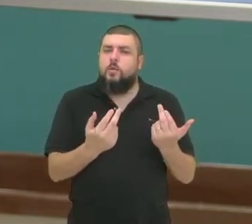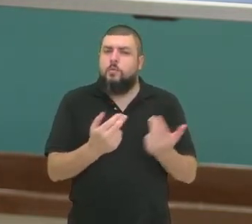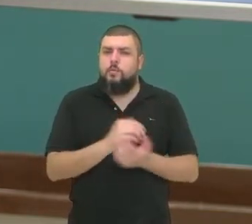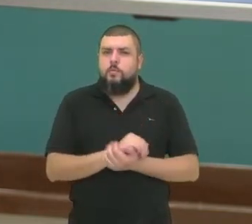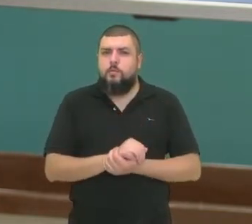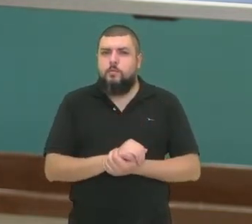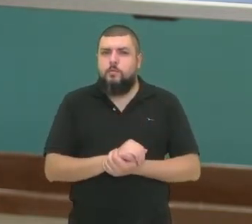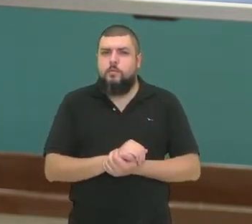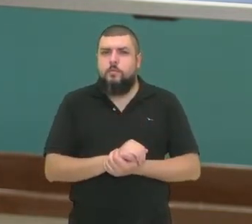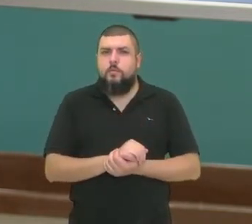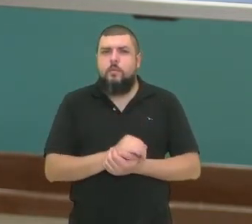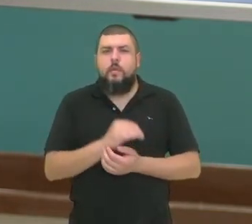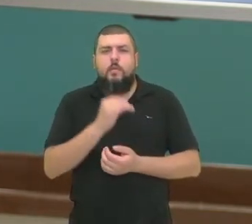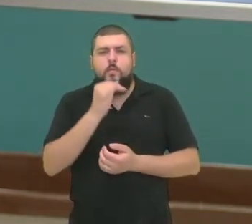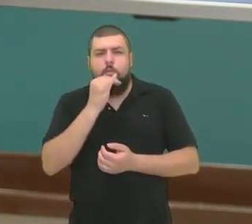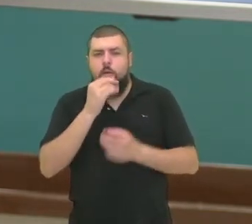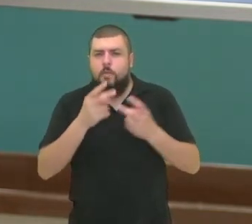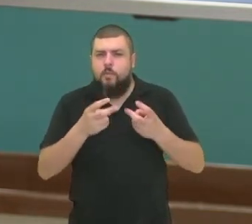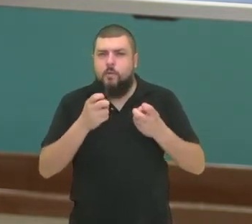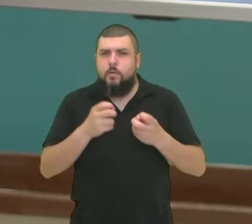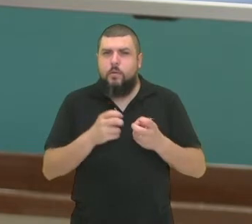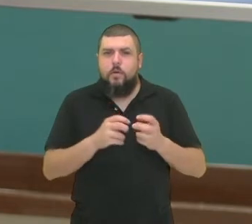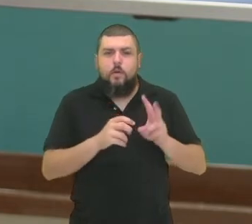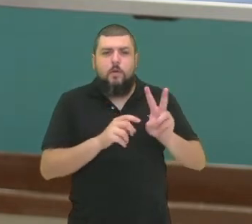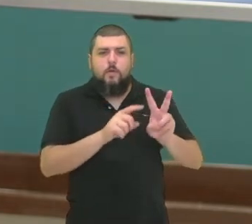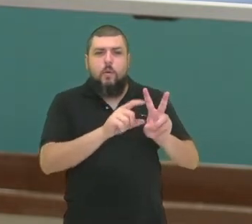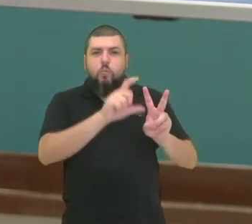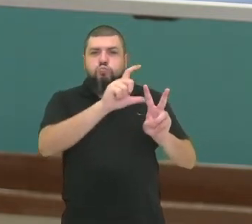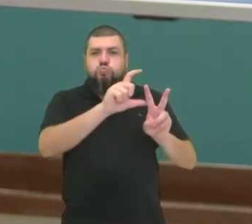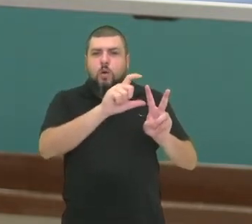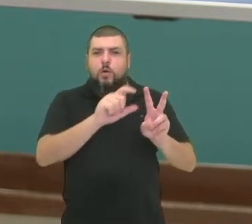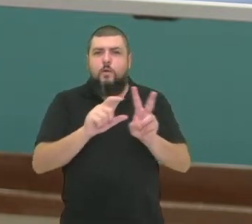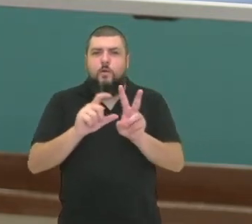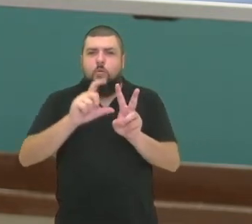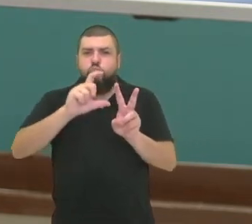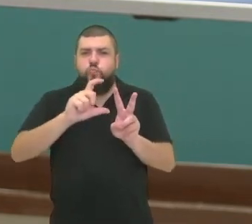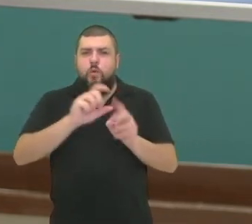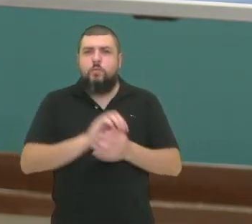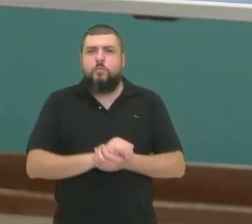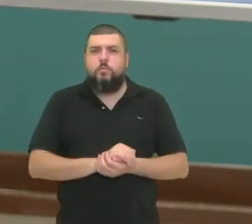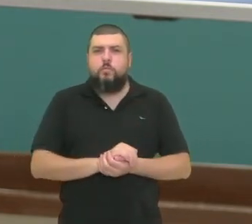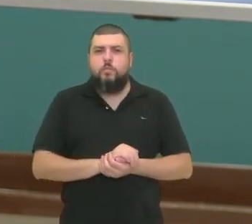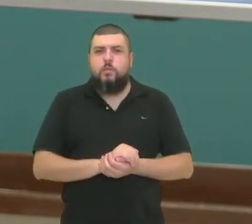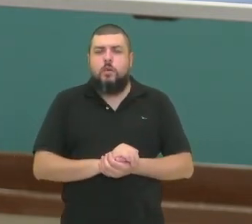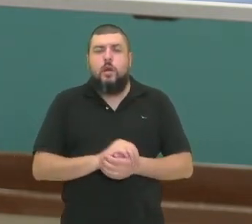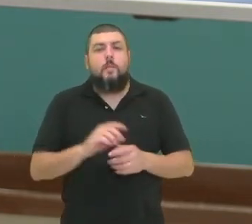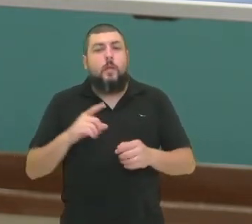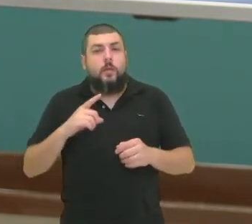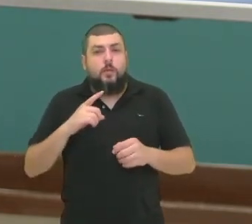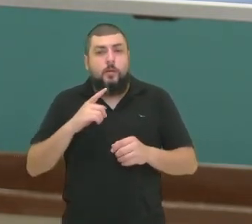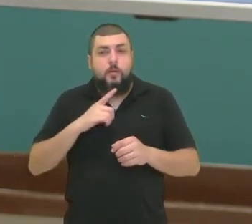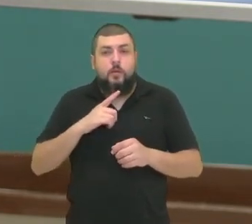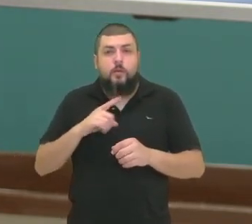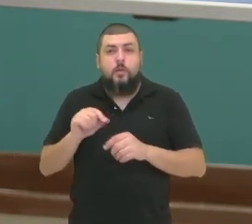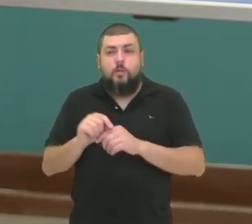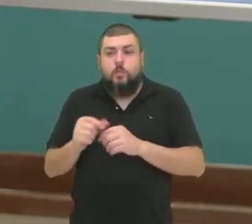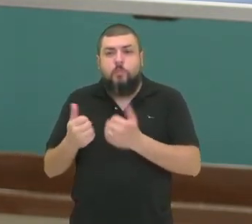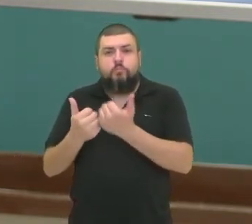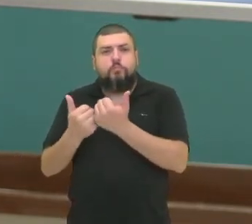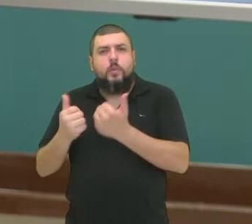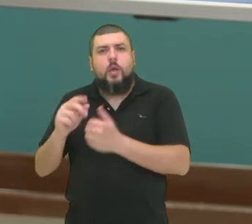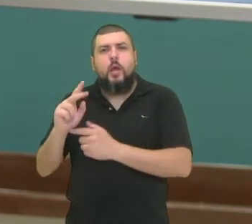temos vezão, vezão. E heterozigoto. Heterozigoto,